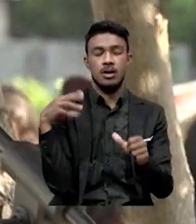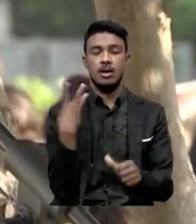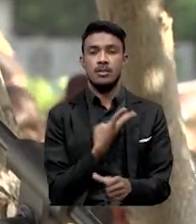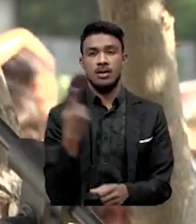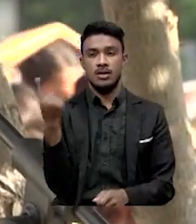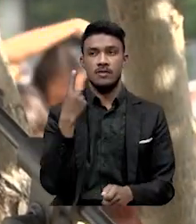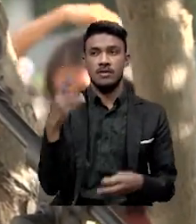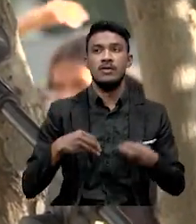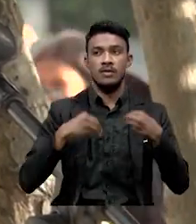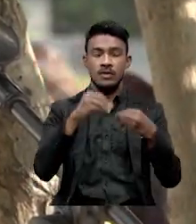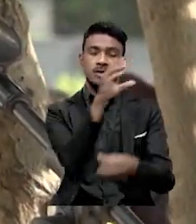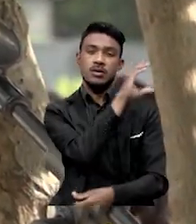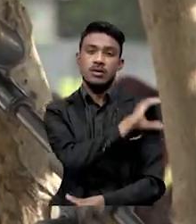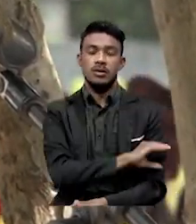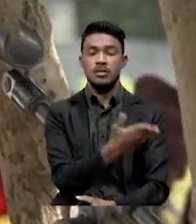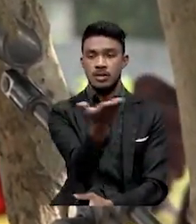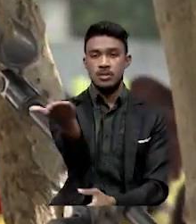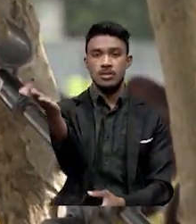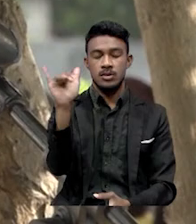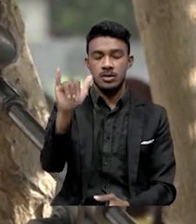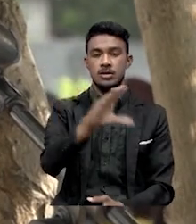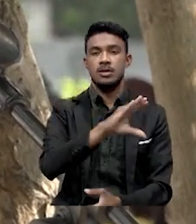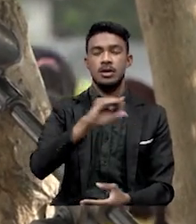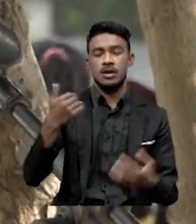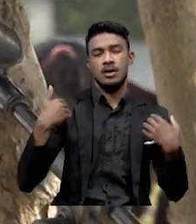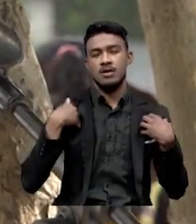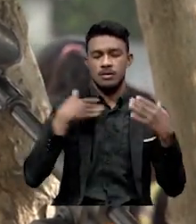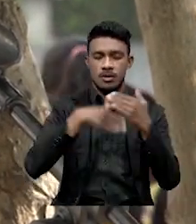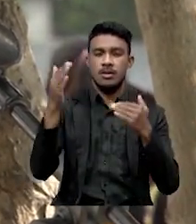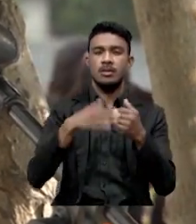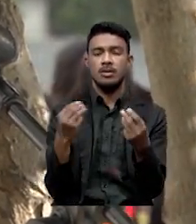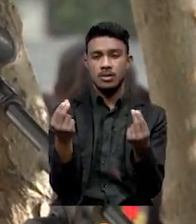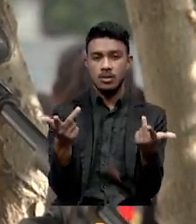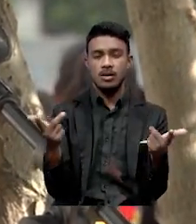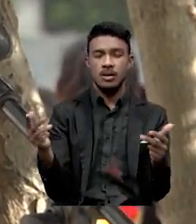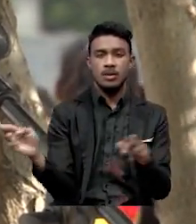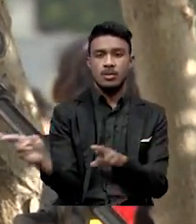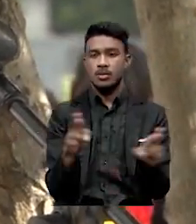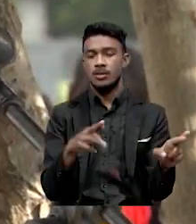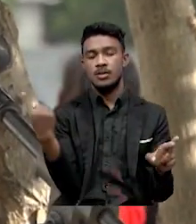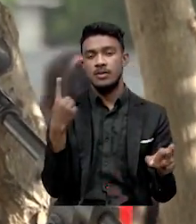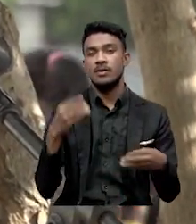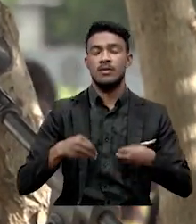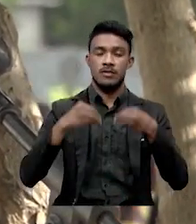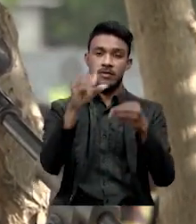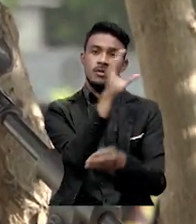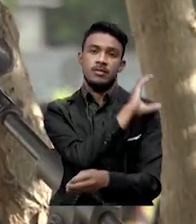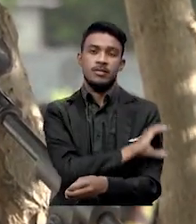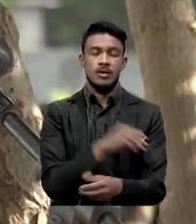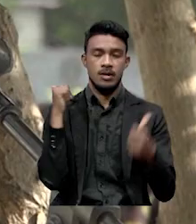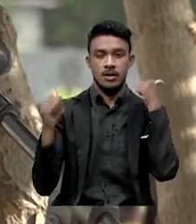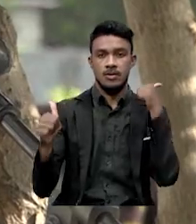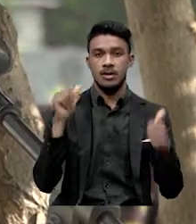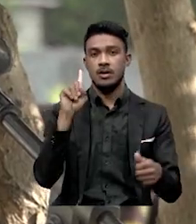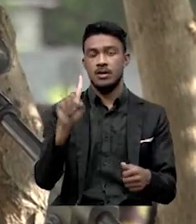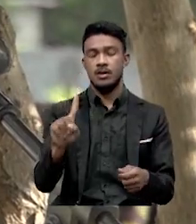de segurança de Tavocina. Se você não deve ver ela, como no município dele, pronto, pode ter a segurança da pele de Belão. Então, não,